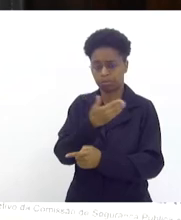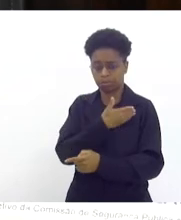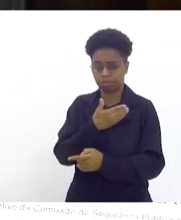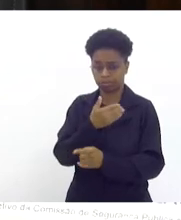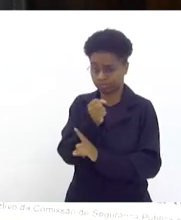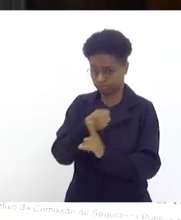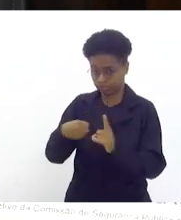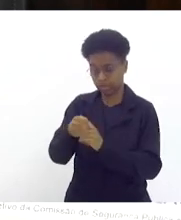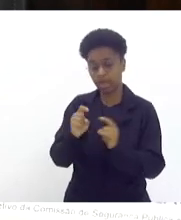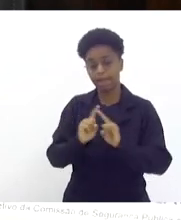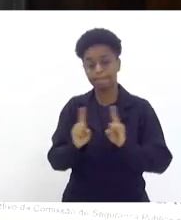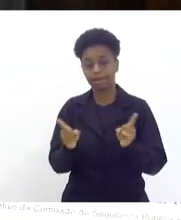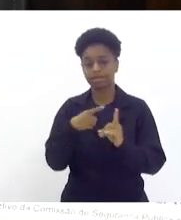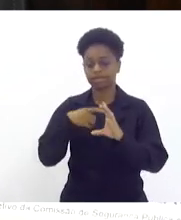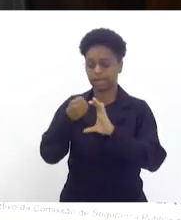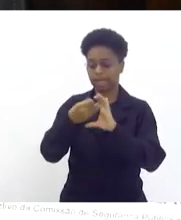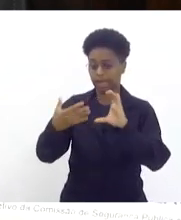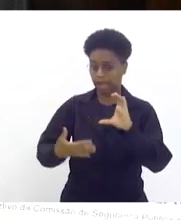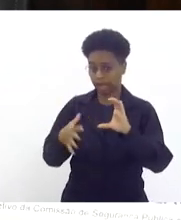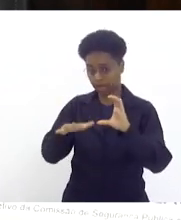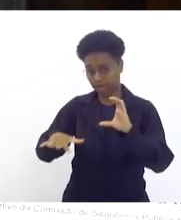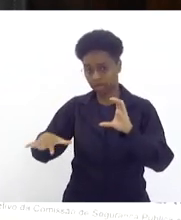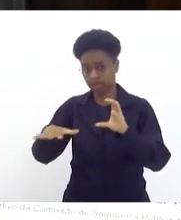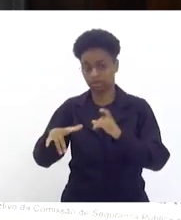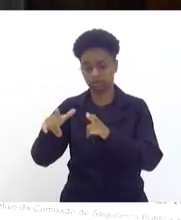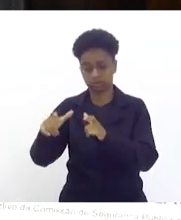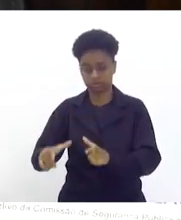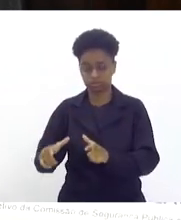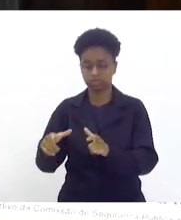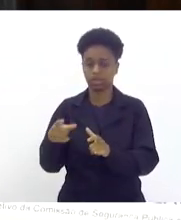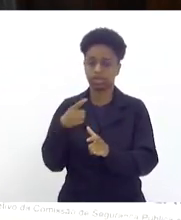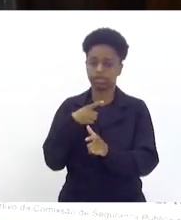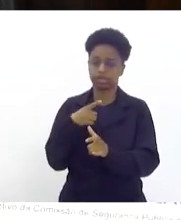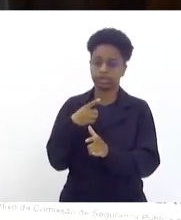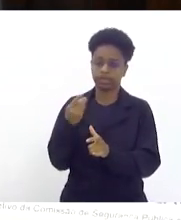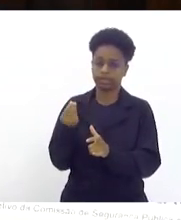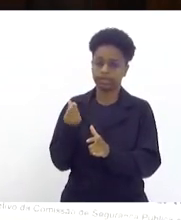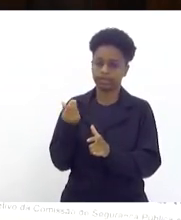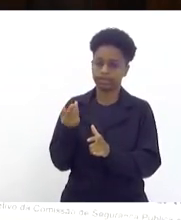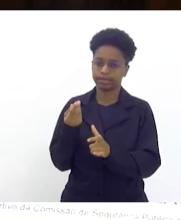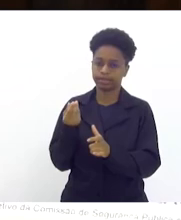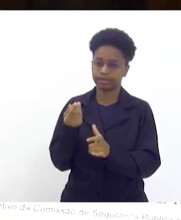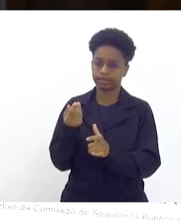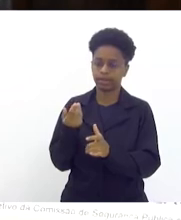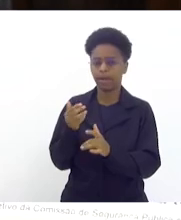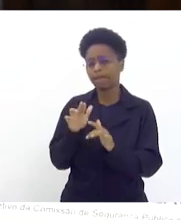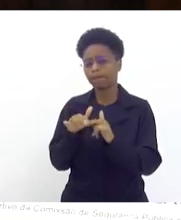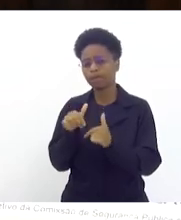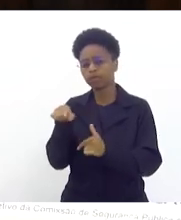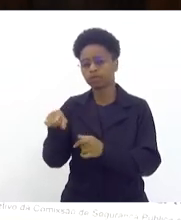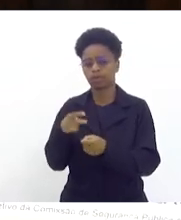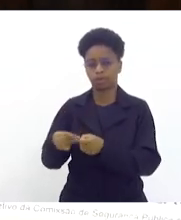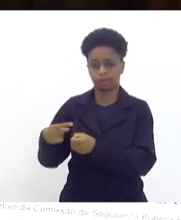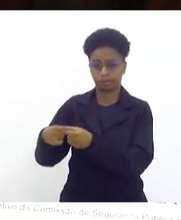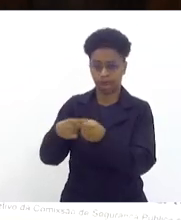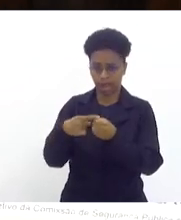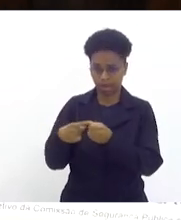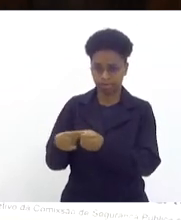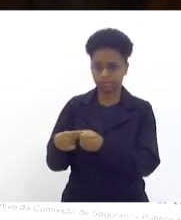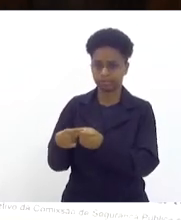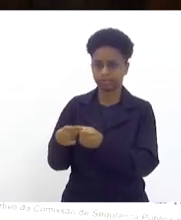pelas características da Tijuca pela pelo fato de ser um bairro uma região